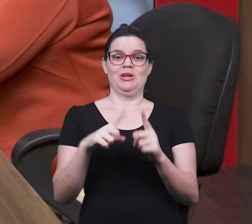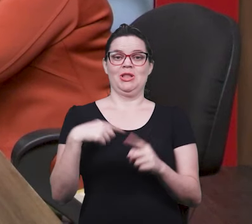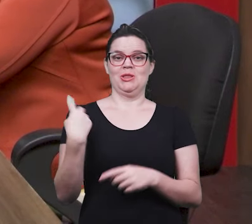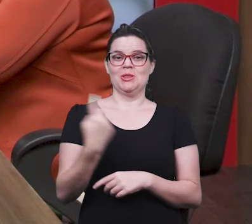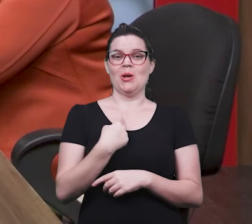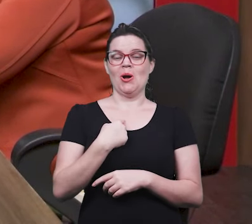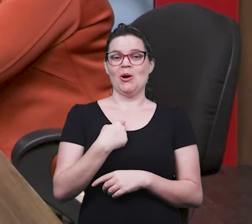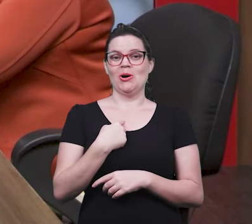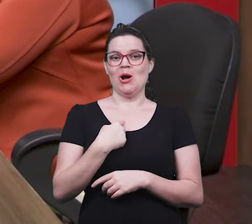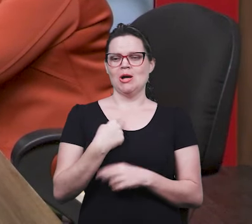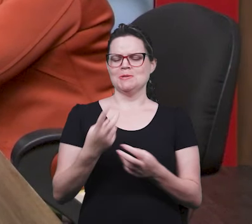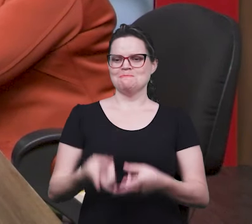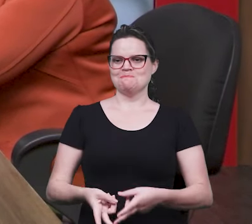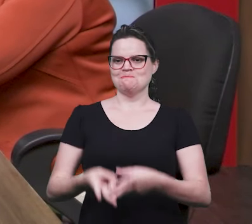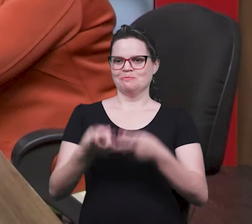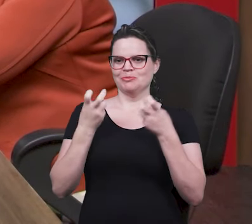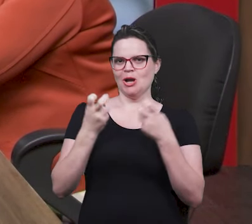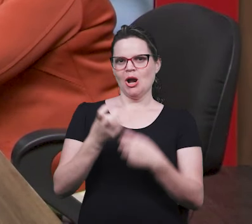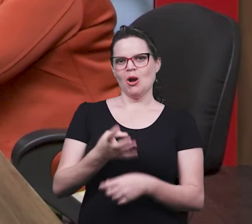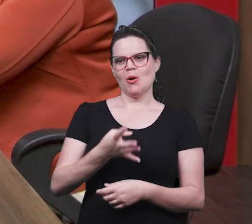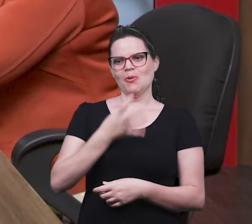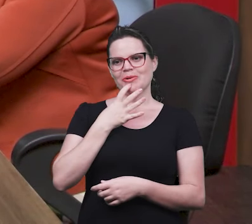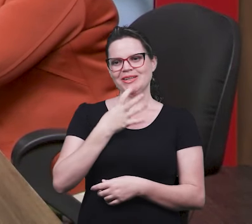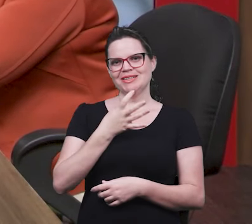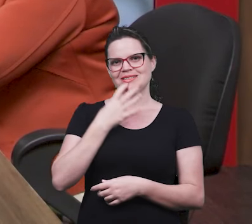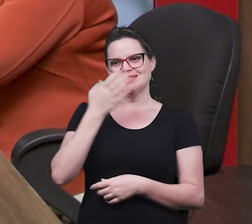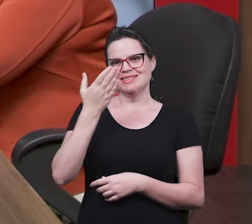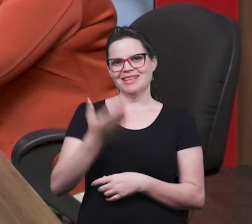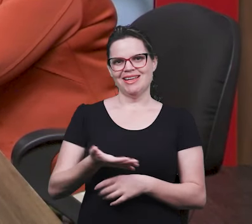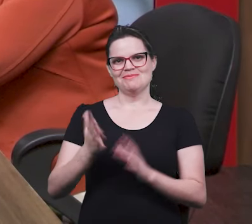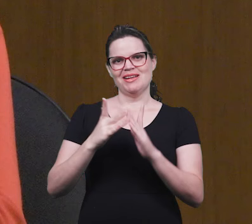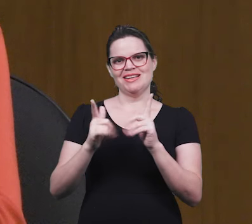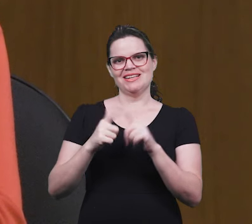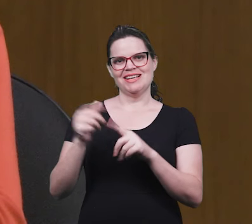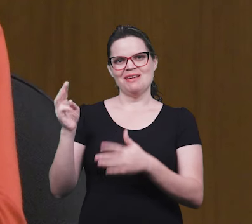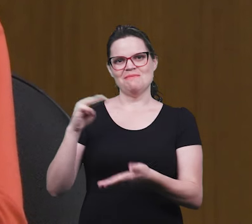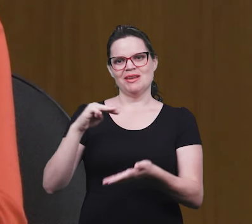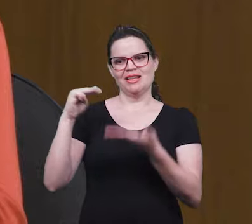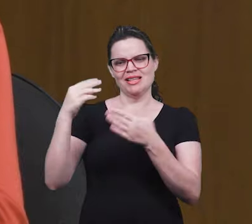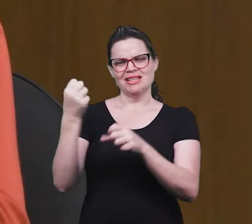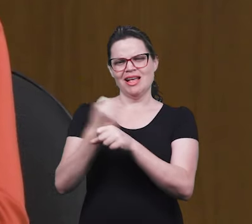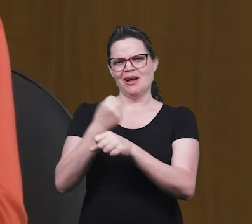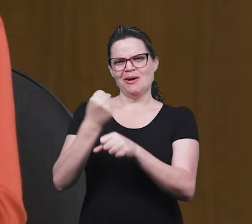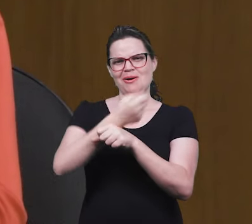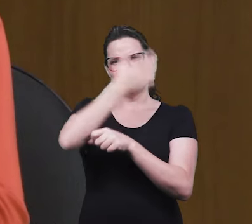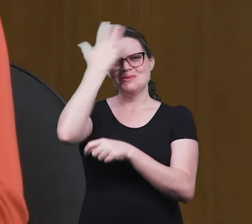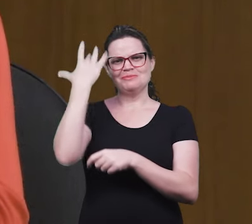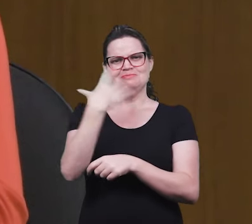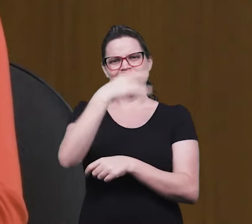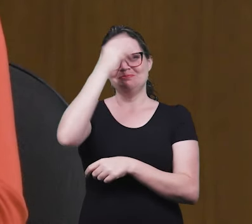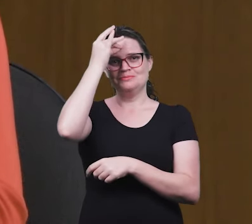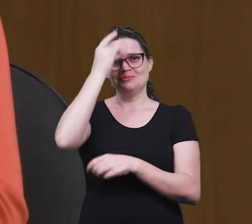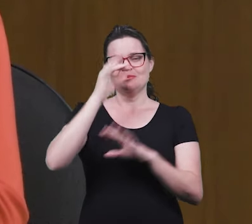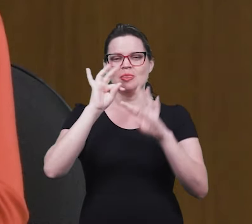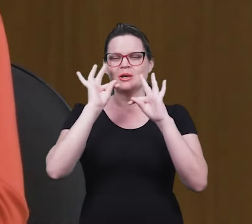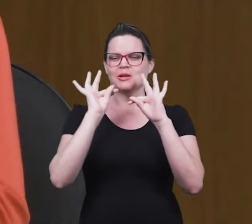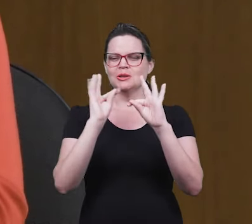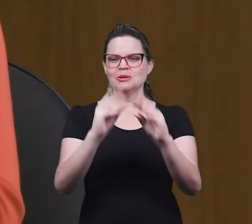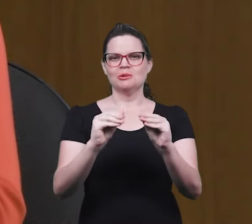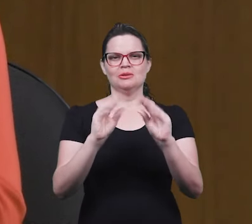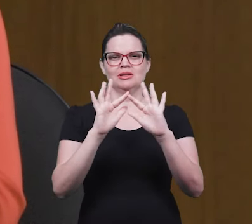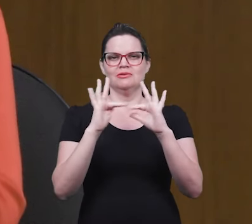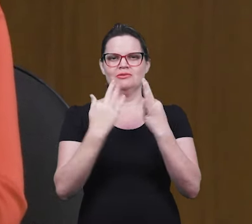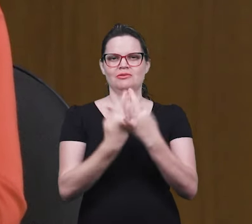conhecemos essa obra do Espírito Santo, e todas as famílias precisam preservar